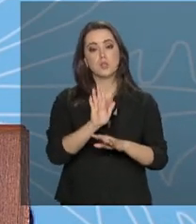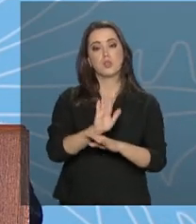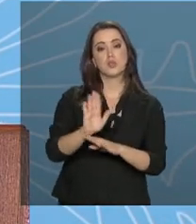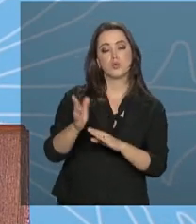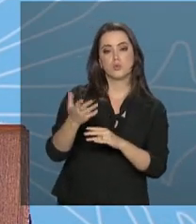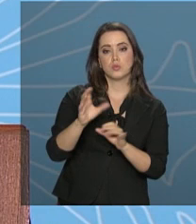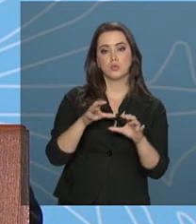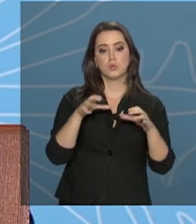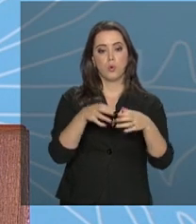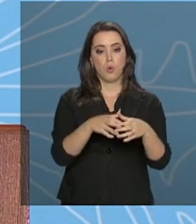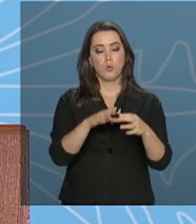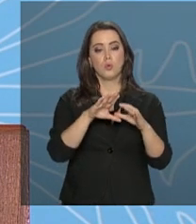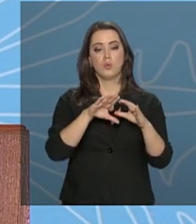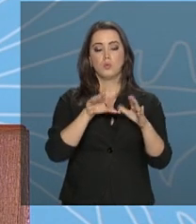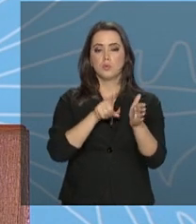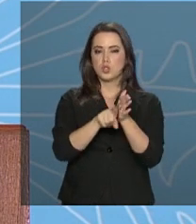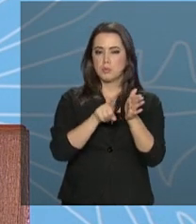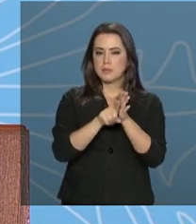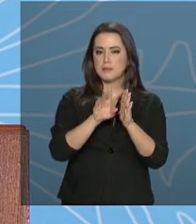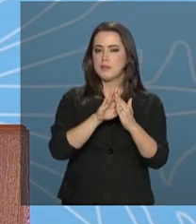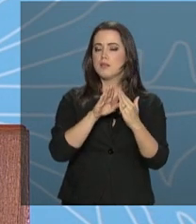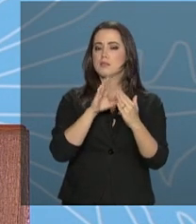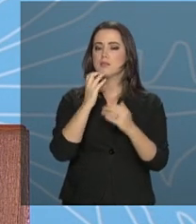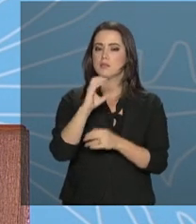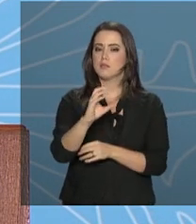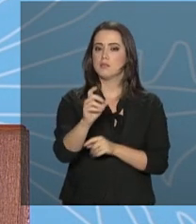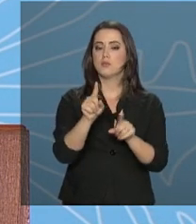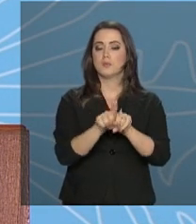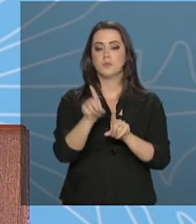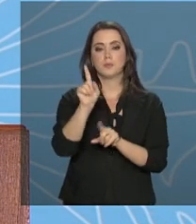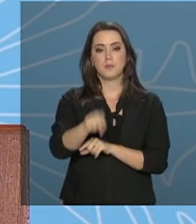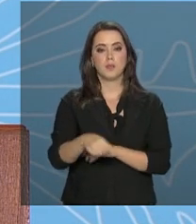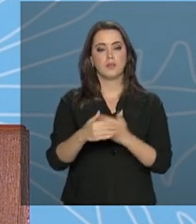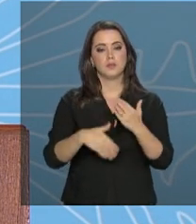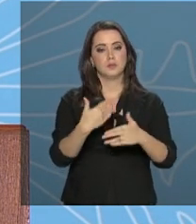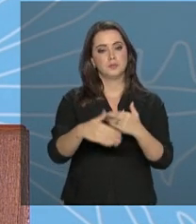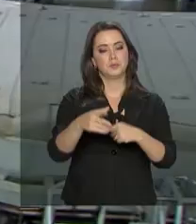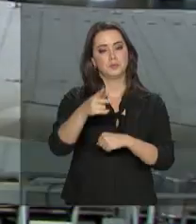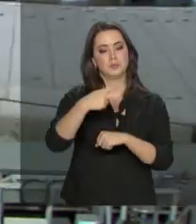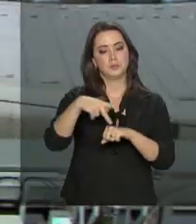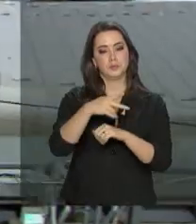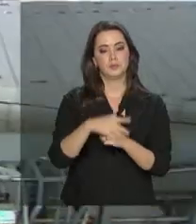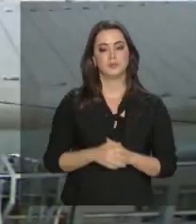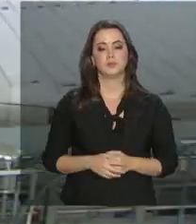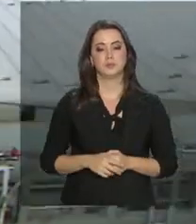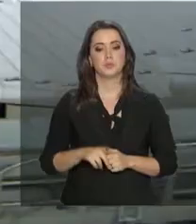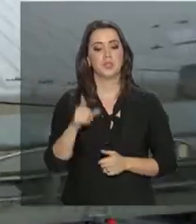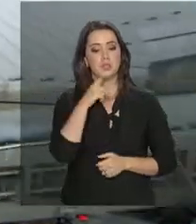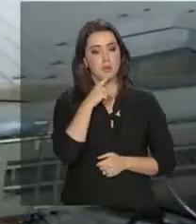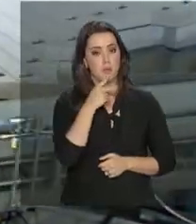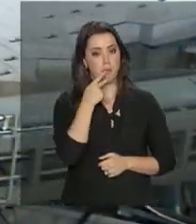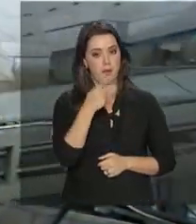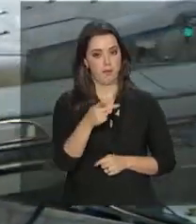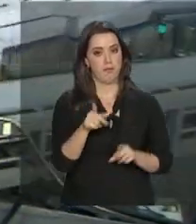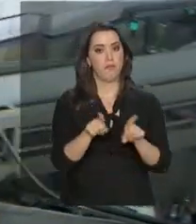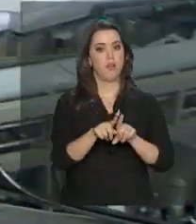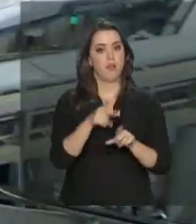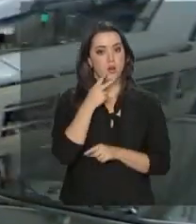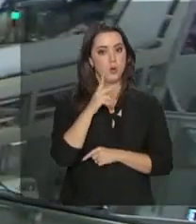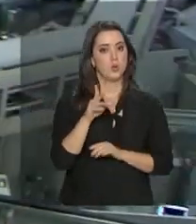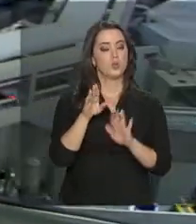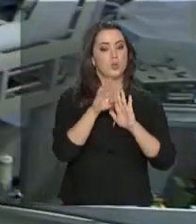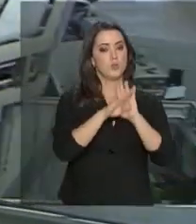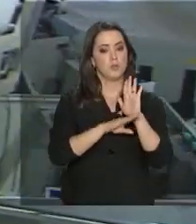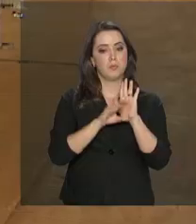contribuições da comunidade científica para o desenvolvimento brasileiro. Temer também falou sobre o projeto